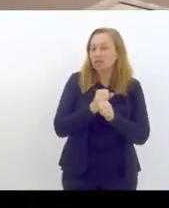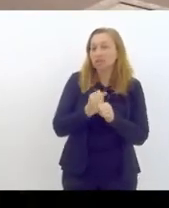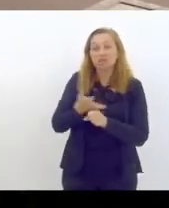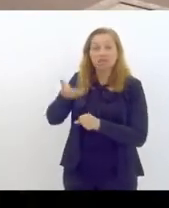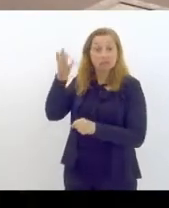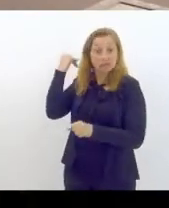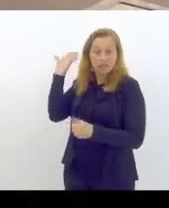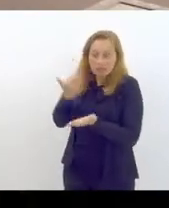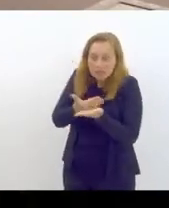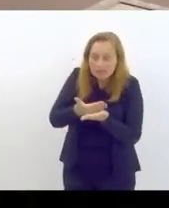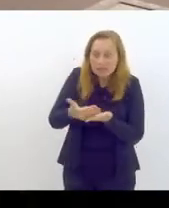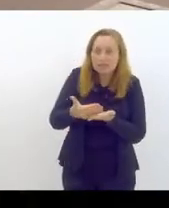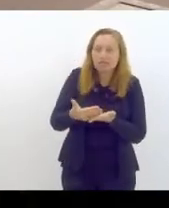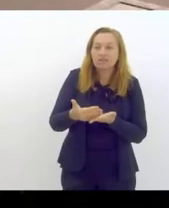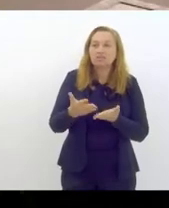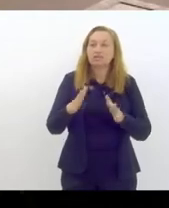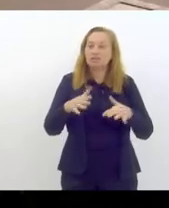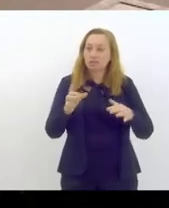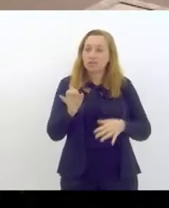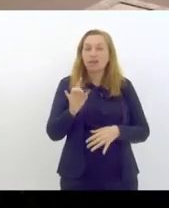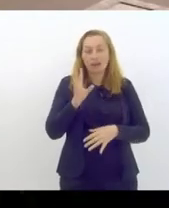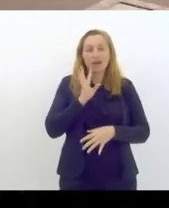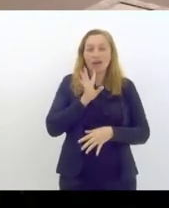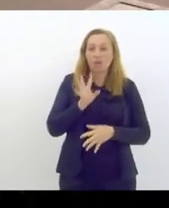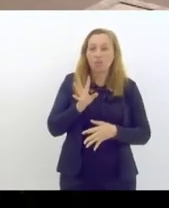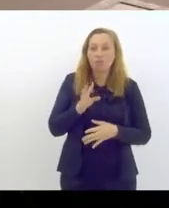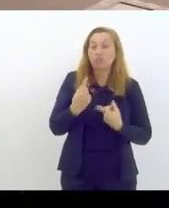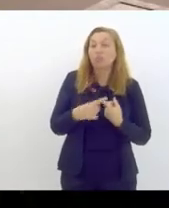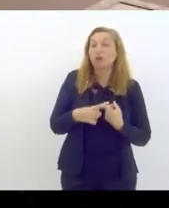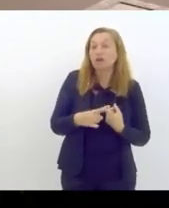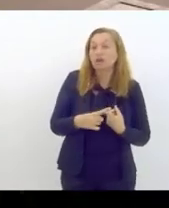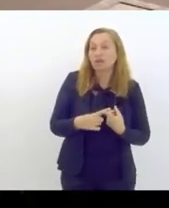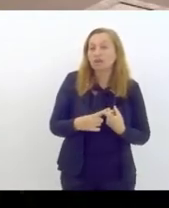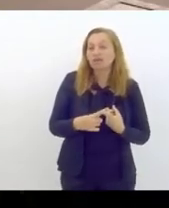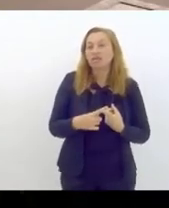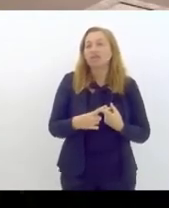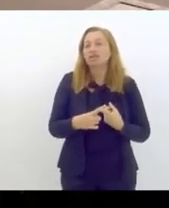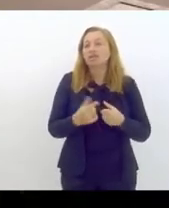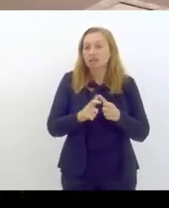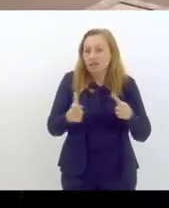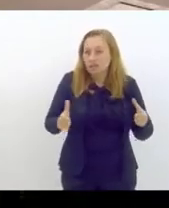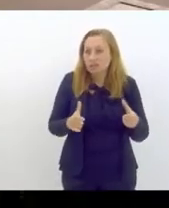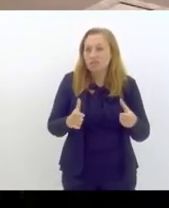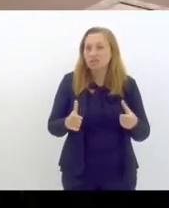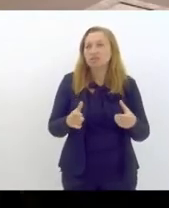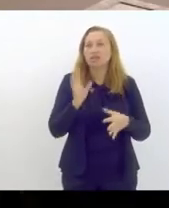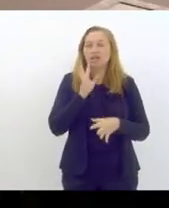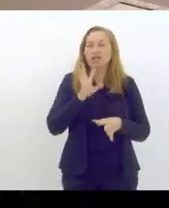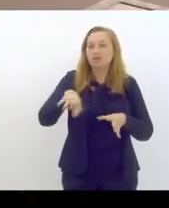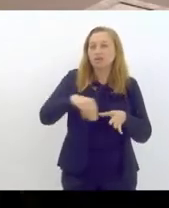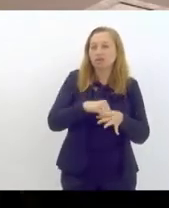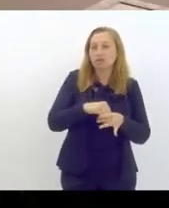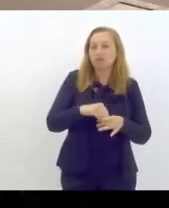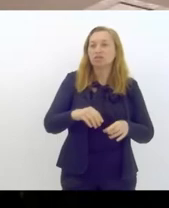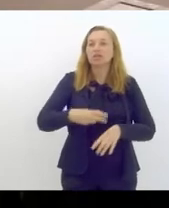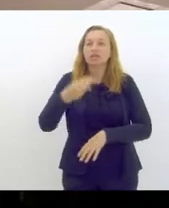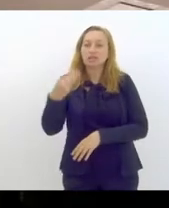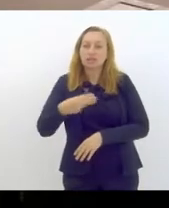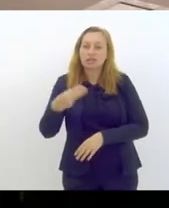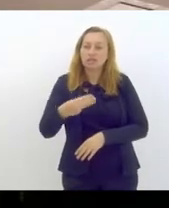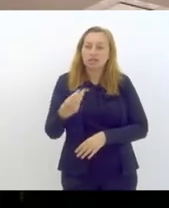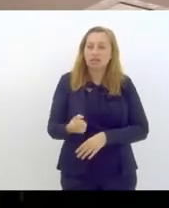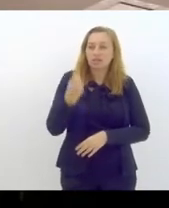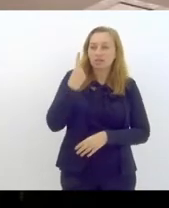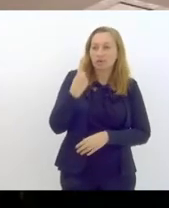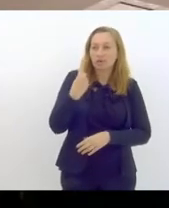projeto pioneiro, e estão contribuindo. Isso é muito bacana, porque ele ganha dimensão e é bacana que esteja no processo. Terceiro, como